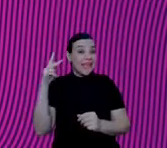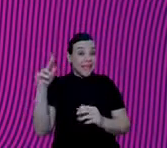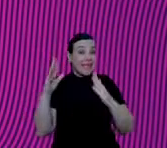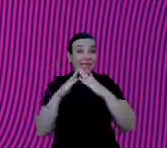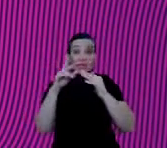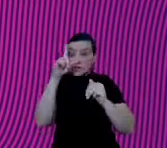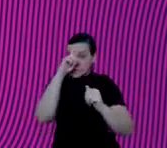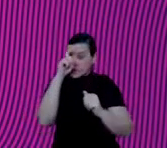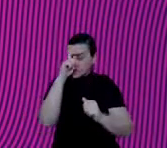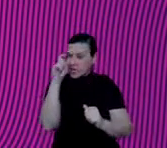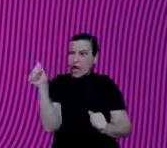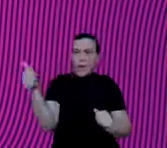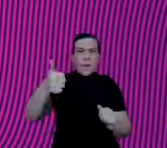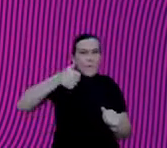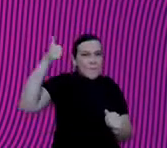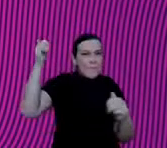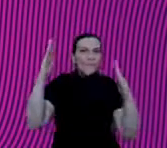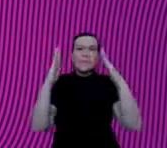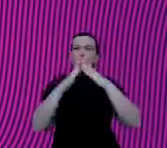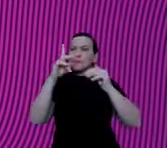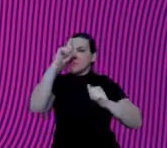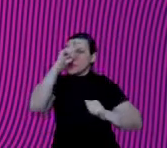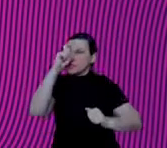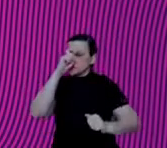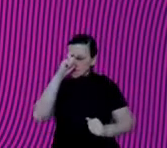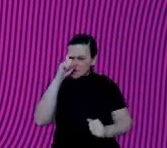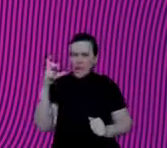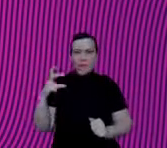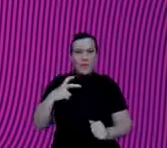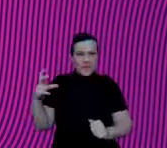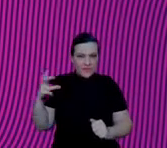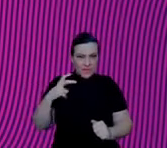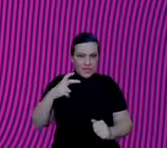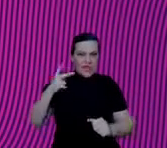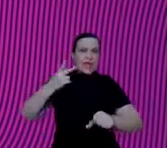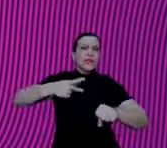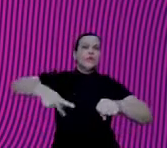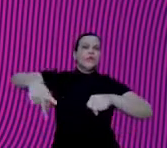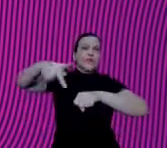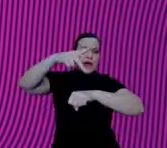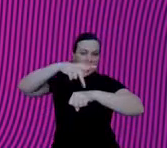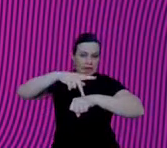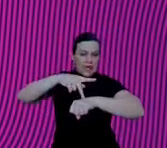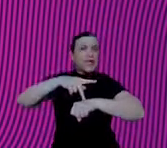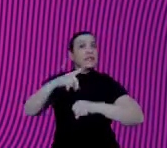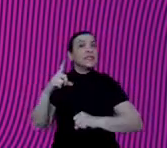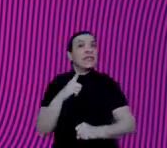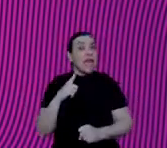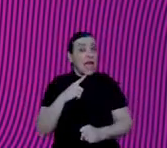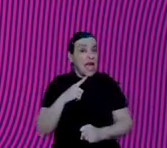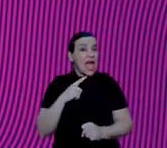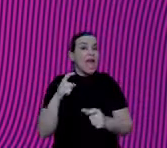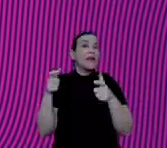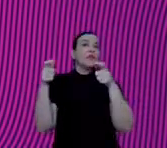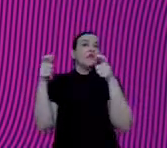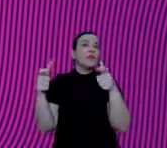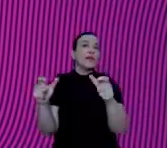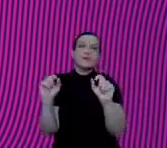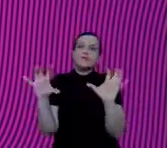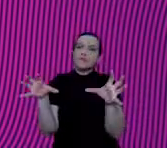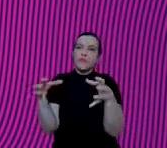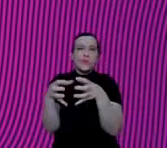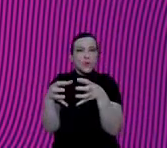hospital privado do país, tirando os filantrópicos especiais, né, onde a gente tem ali um time de